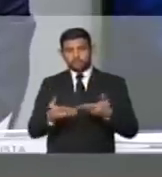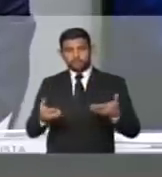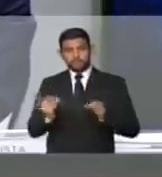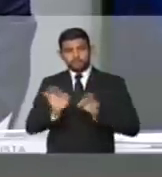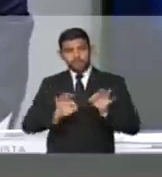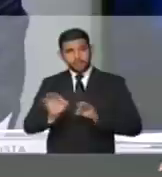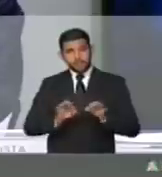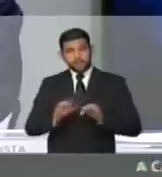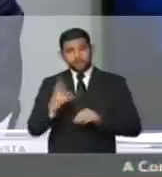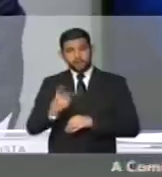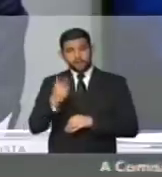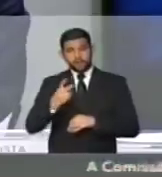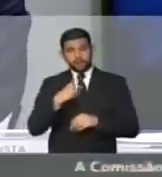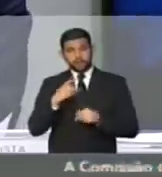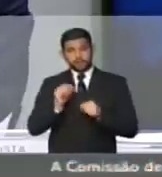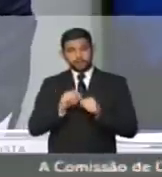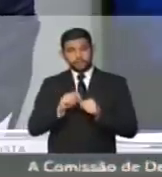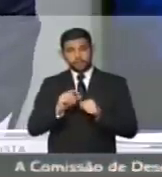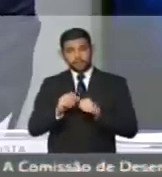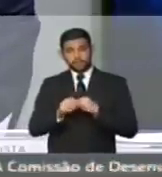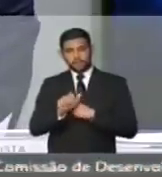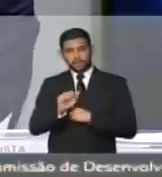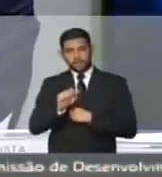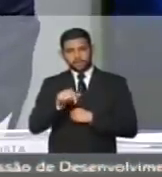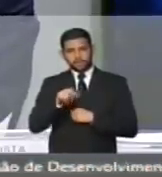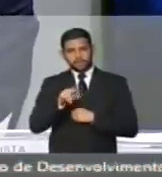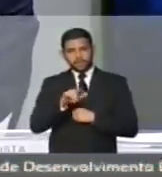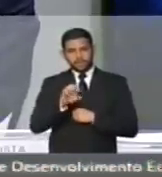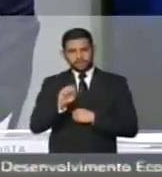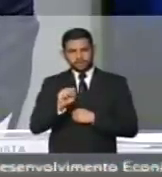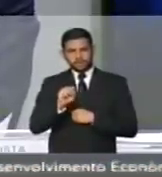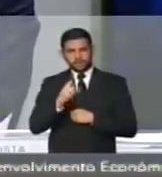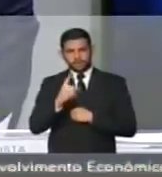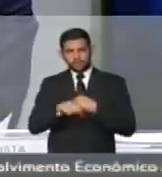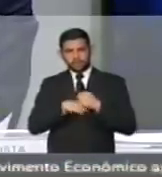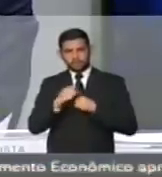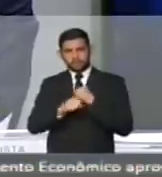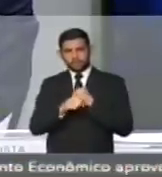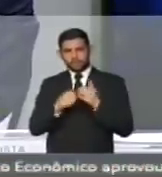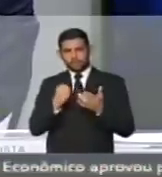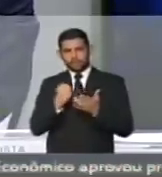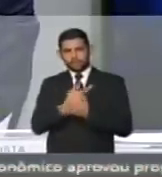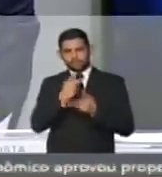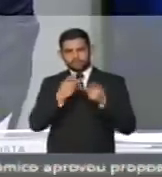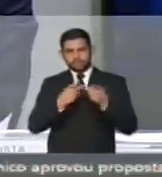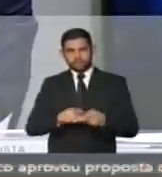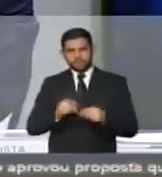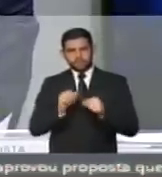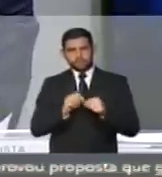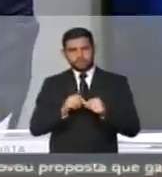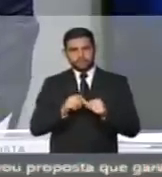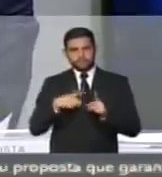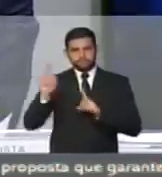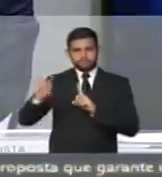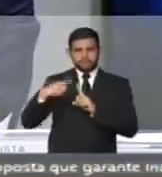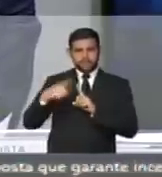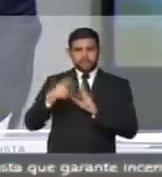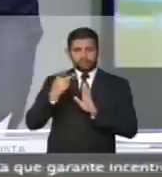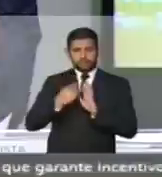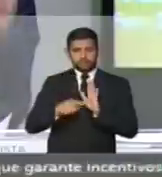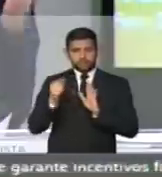O preço que se produz, a Anglo American, que teve um ano e meio de atraso no projeto, e nós fomos tanto criticados aquele